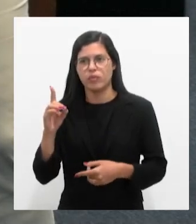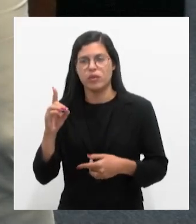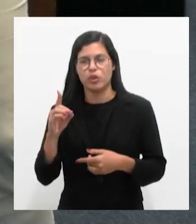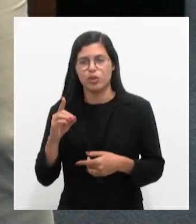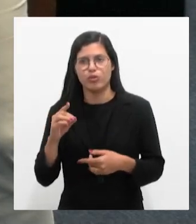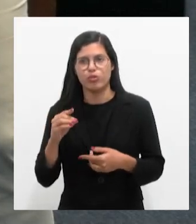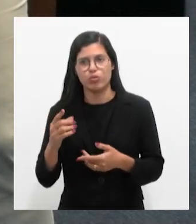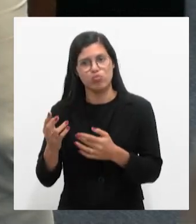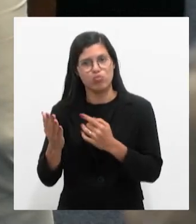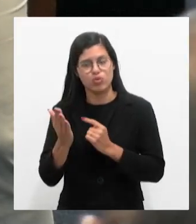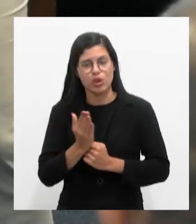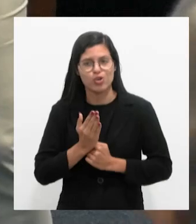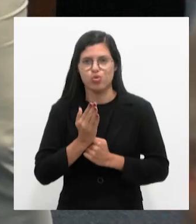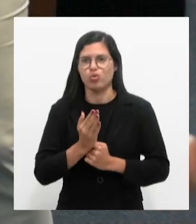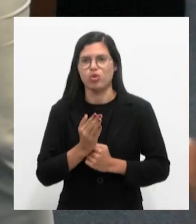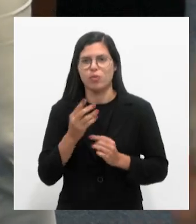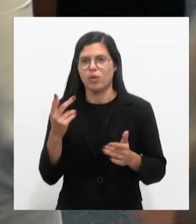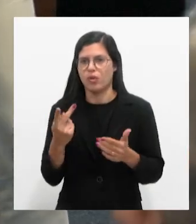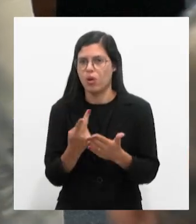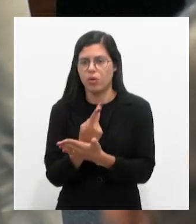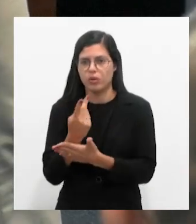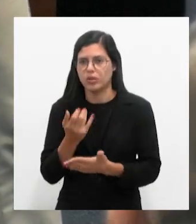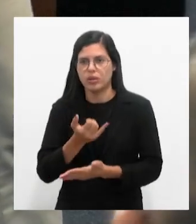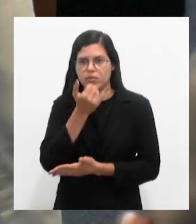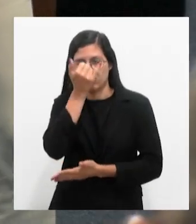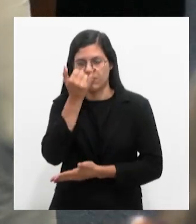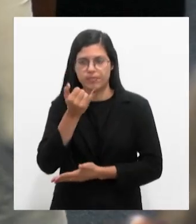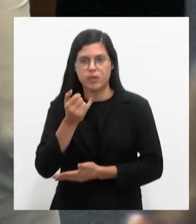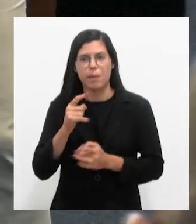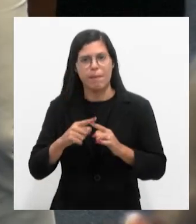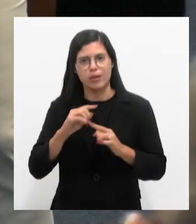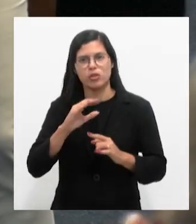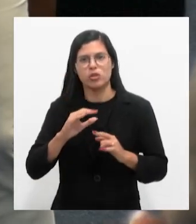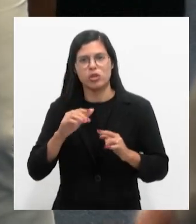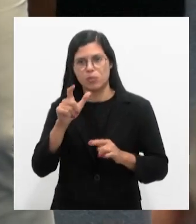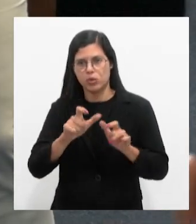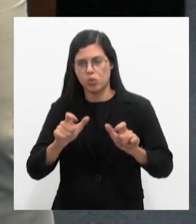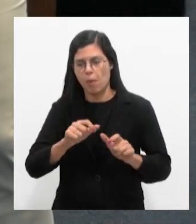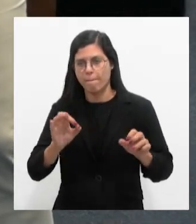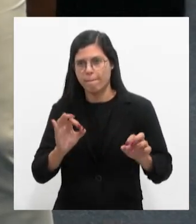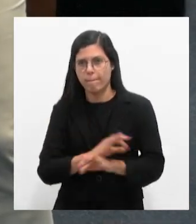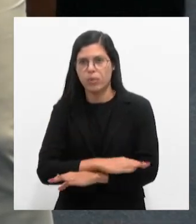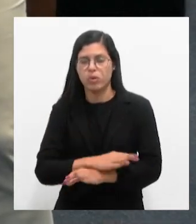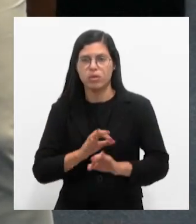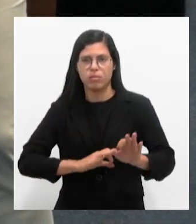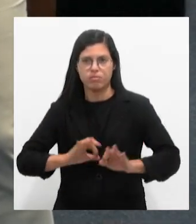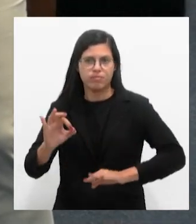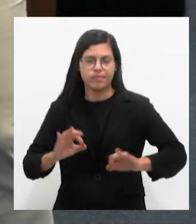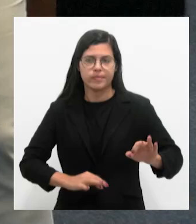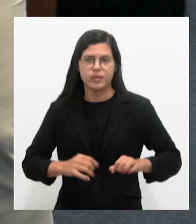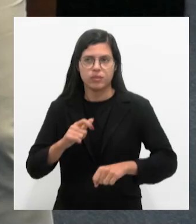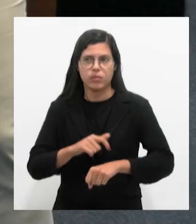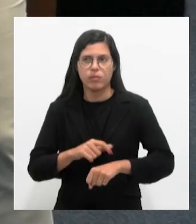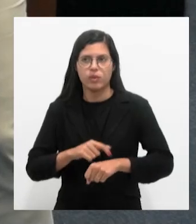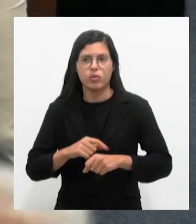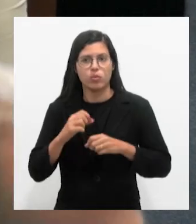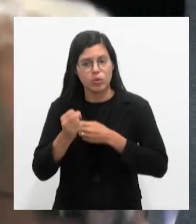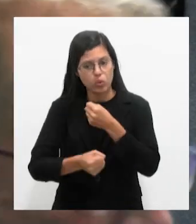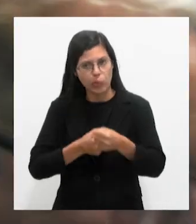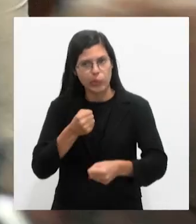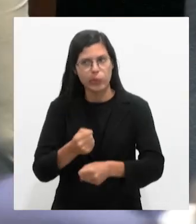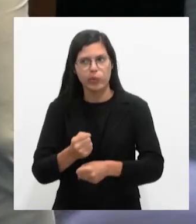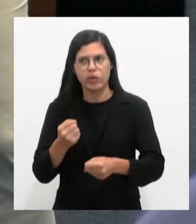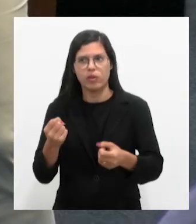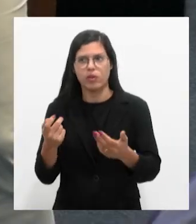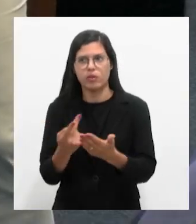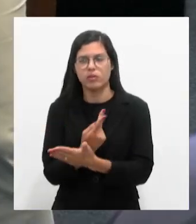desastres, mas que os capelães estejam prontos e preparados para este momento que todos os anos acomete o